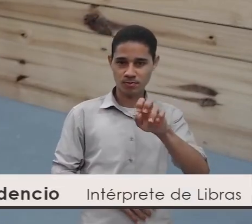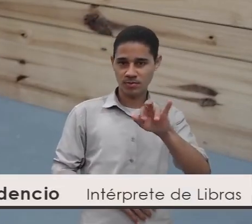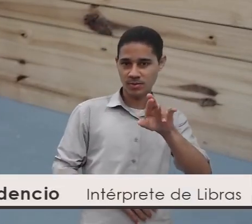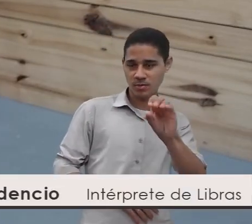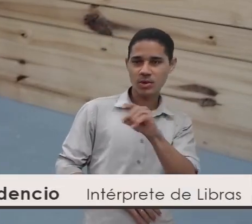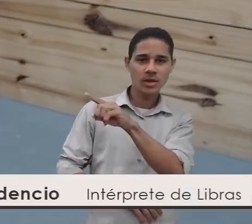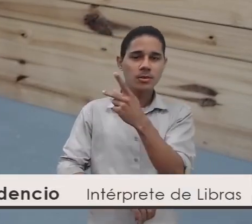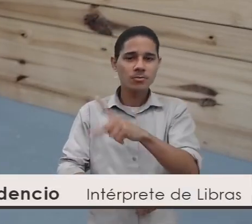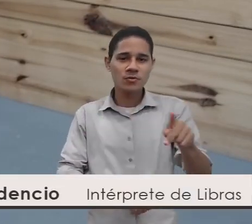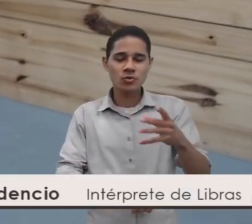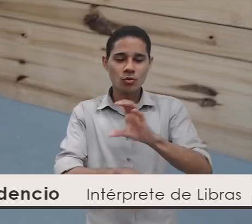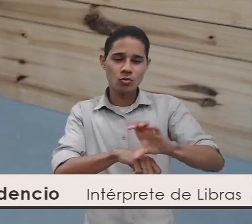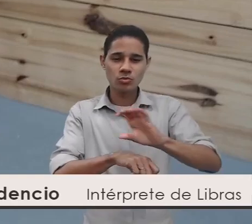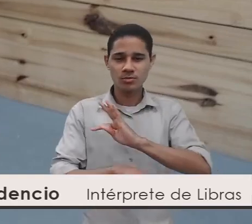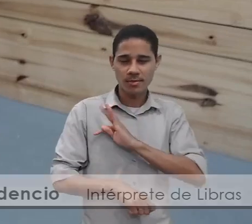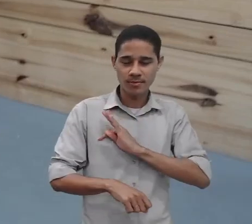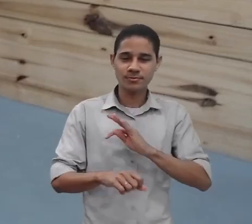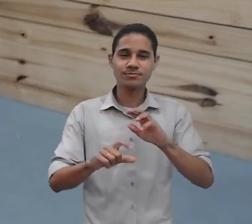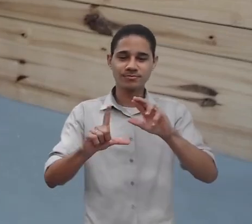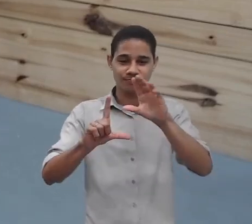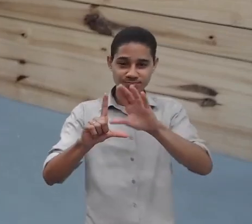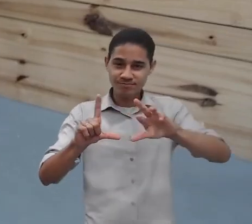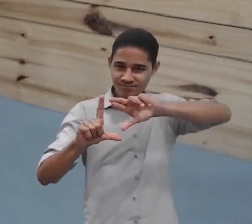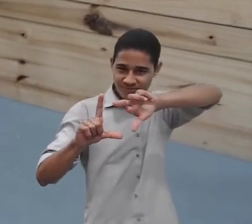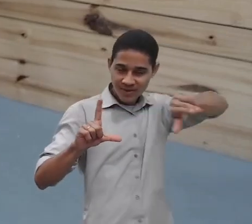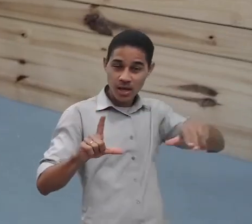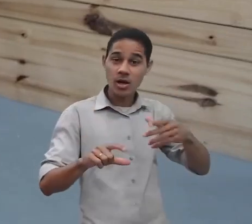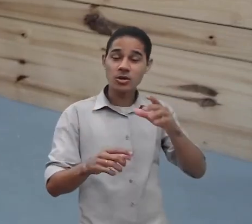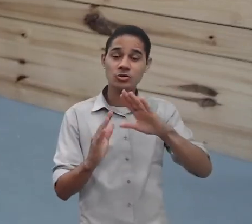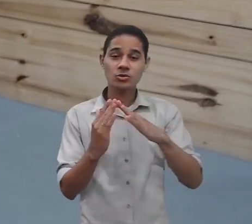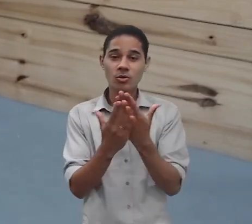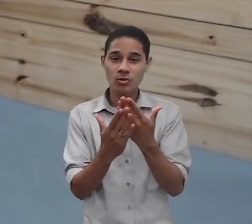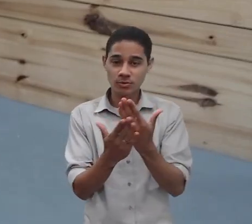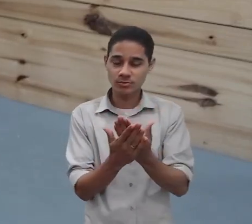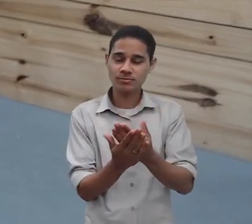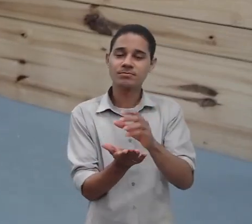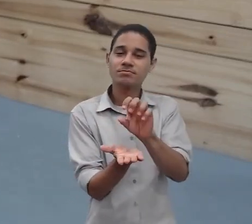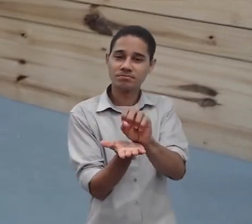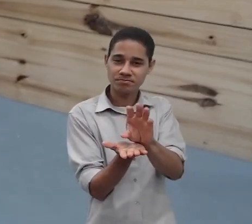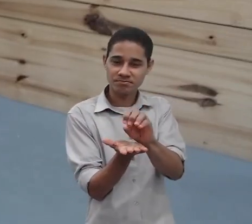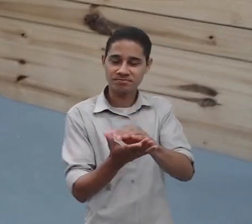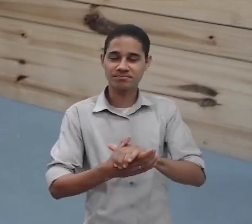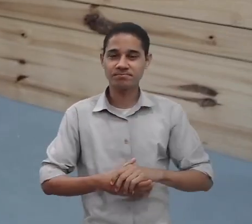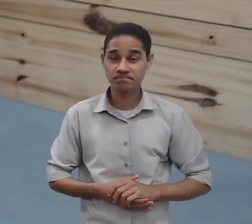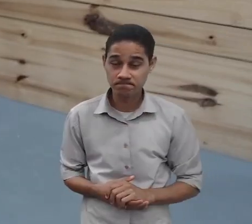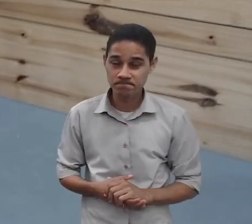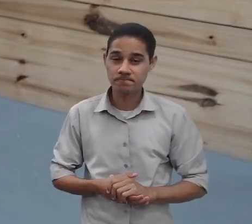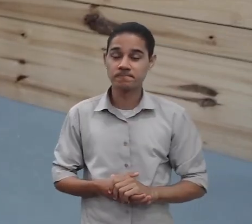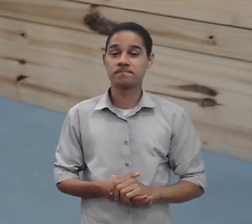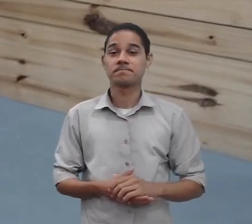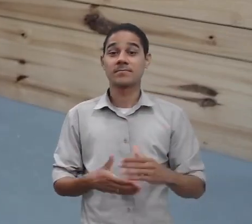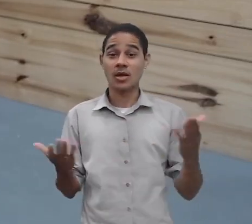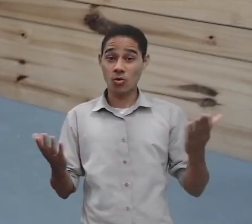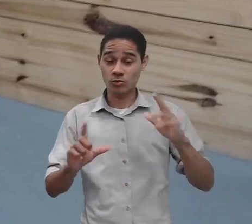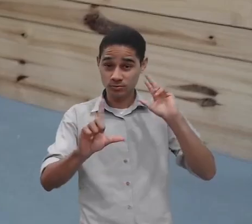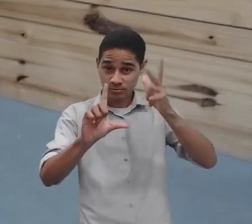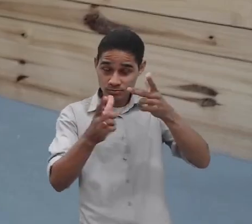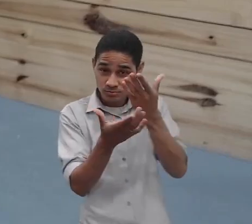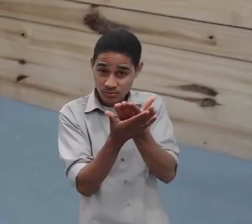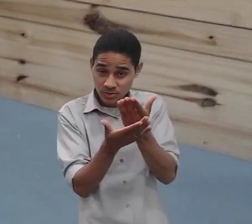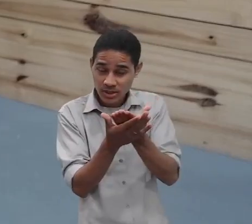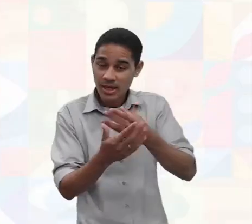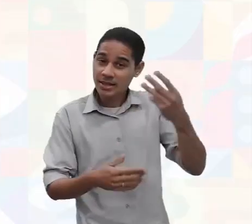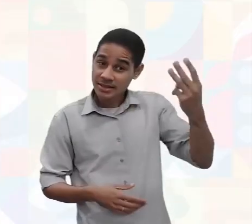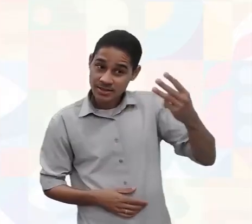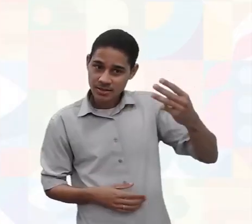Multimídia, da Escola Técnica Estadual Professor Antônio Carlos Gomes da Costa, a nossa queridíssima ETEPAC. A videoaula de hoje é a